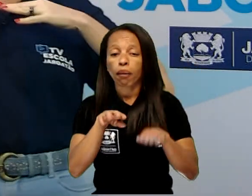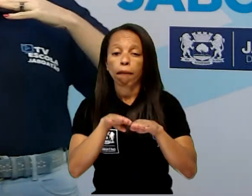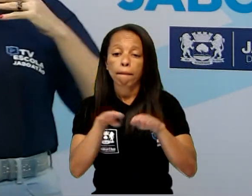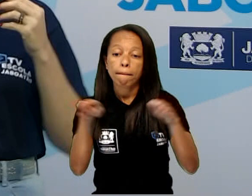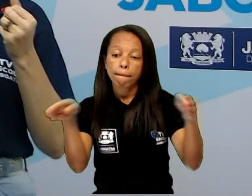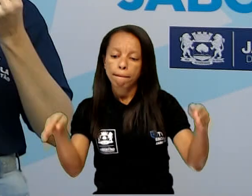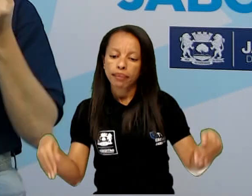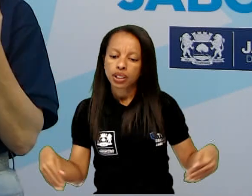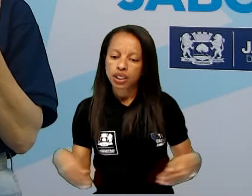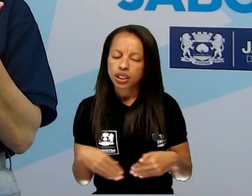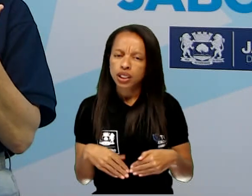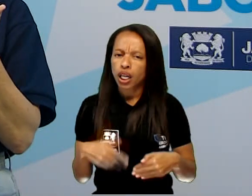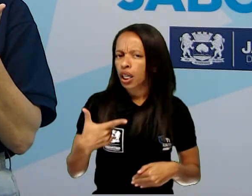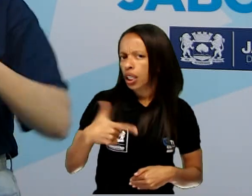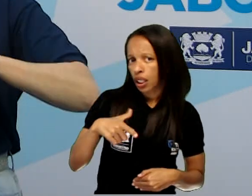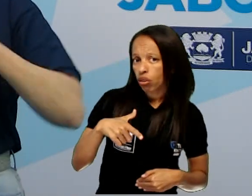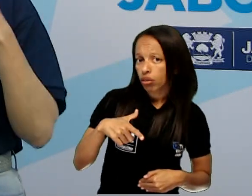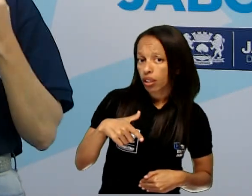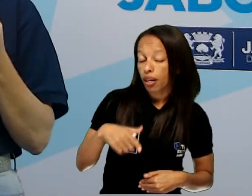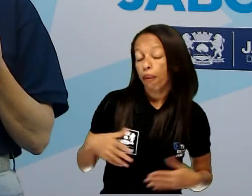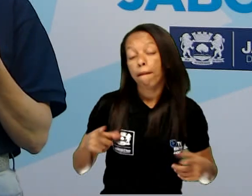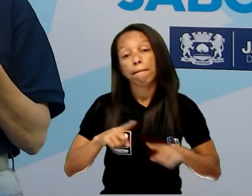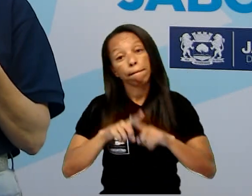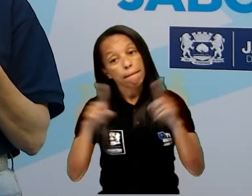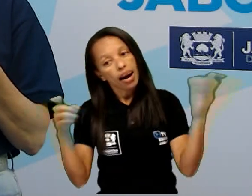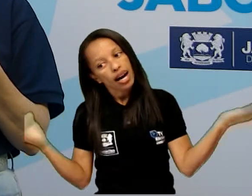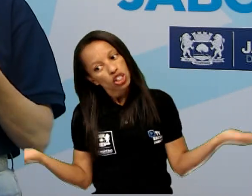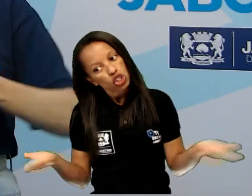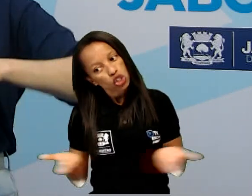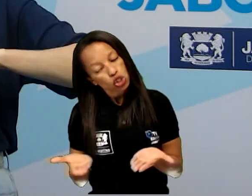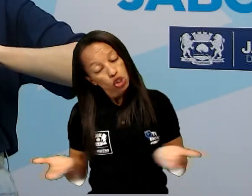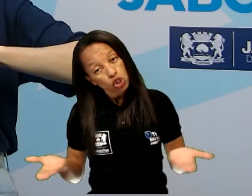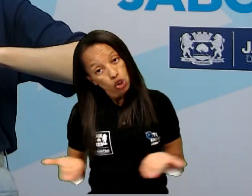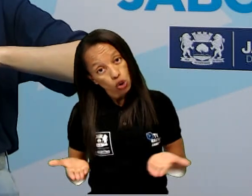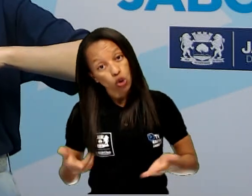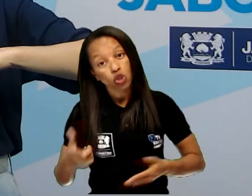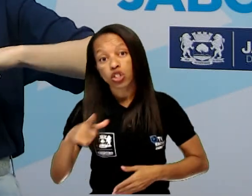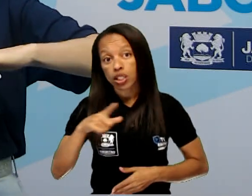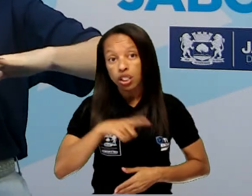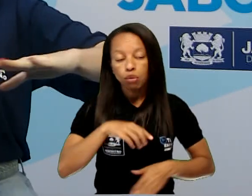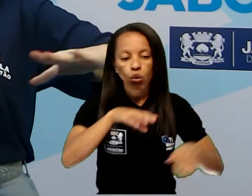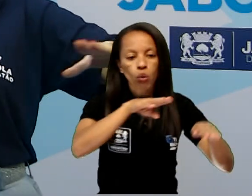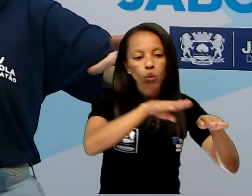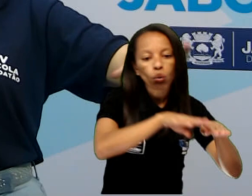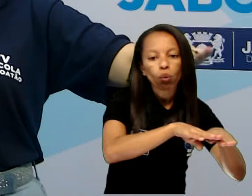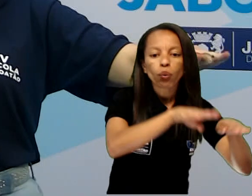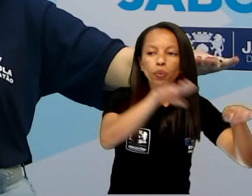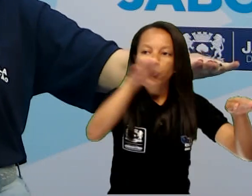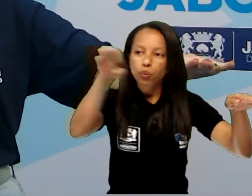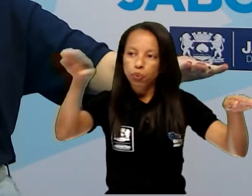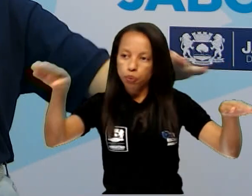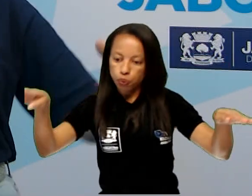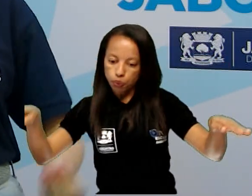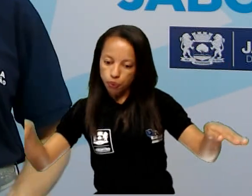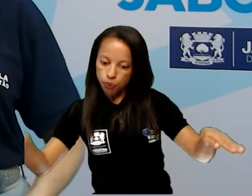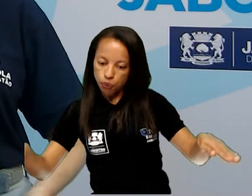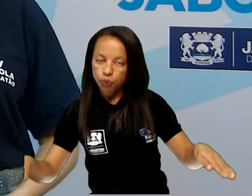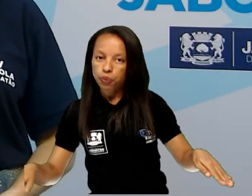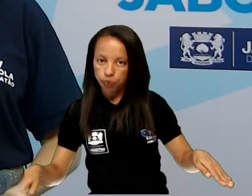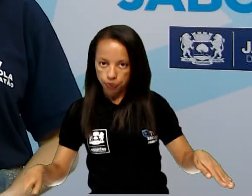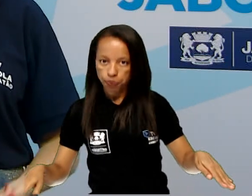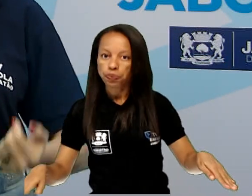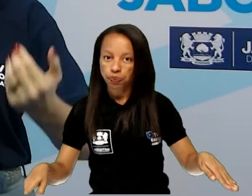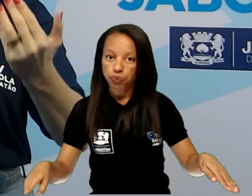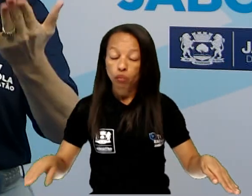com a tecnologia mais acessível, mas muito eficiente também. Existe uma manta que a gente coloca assim na piscina e se por